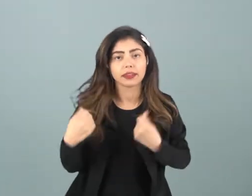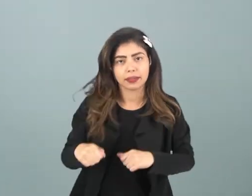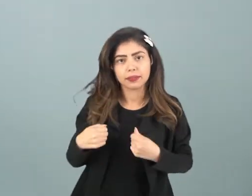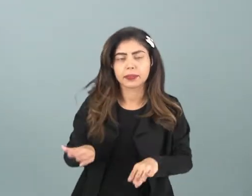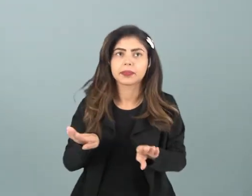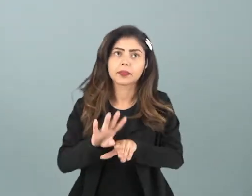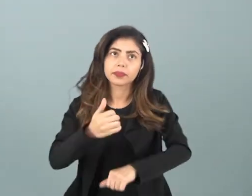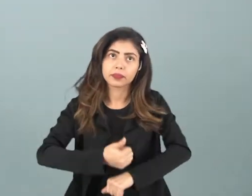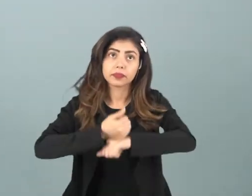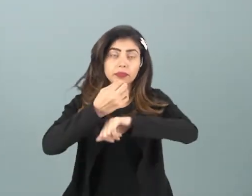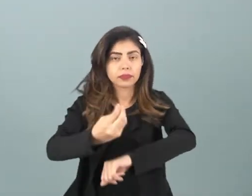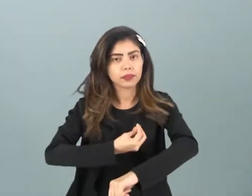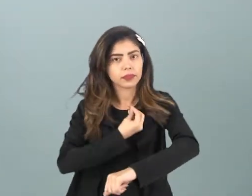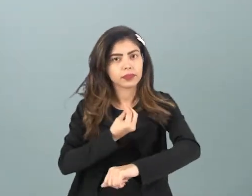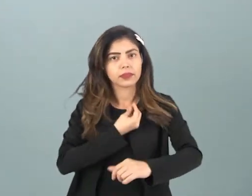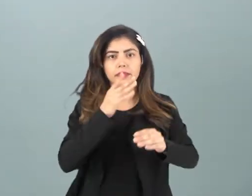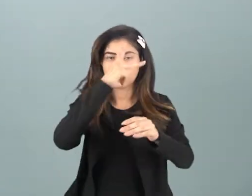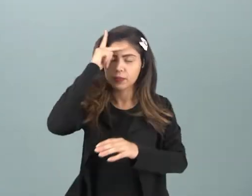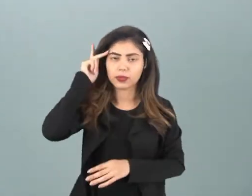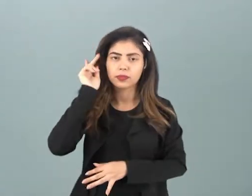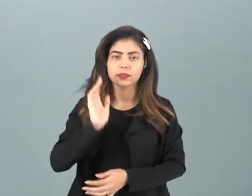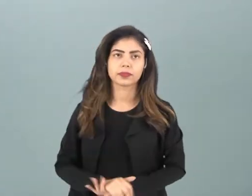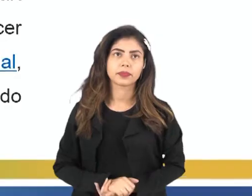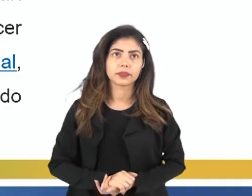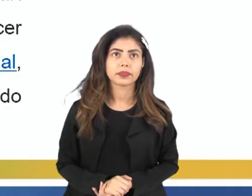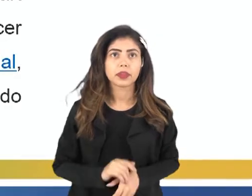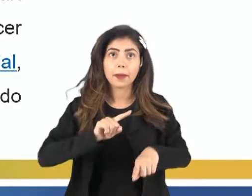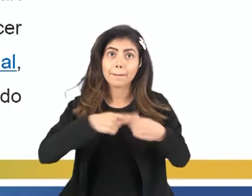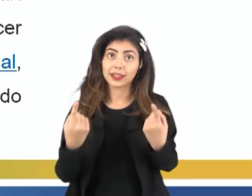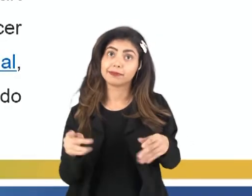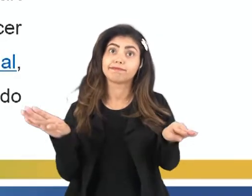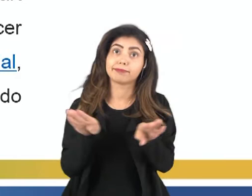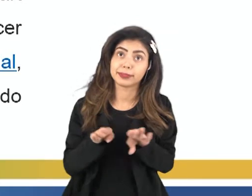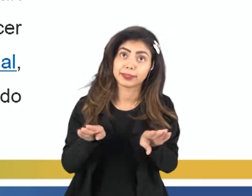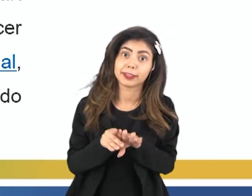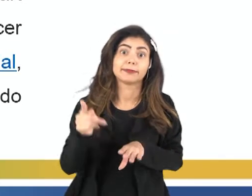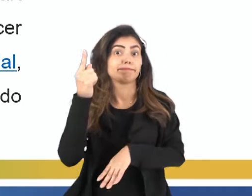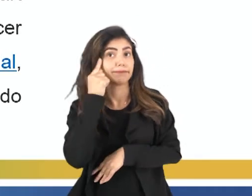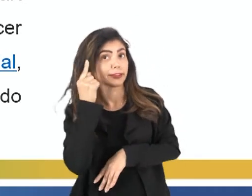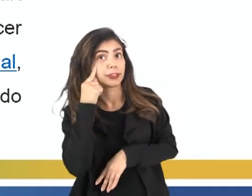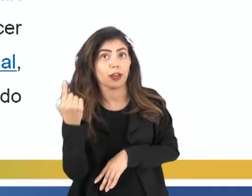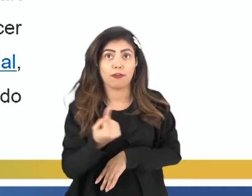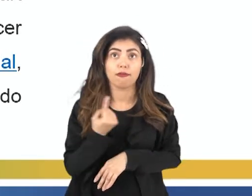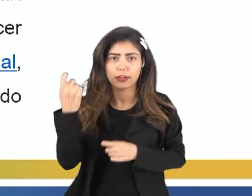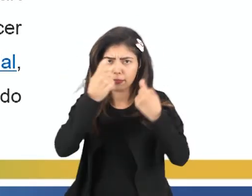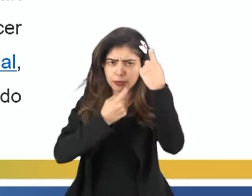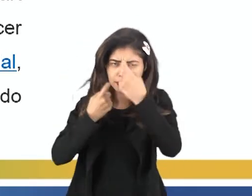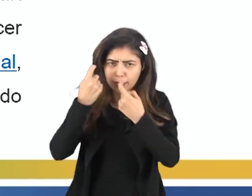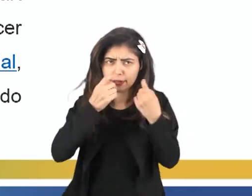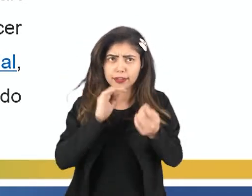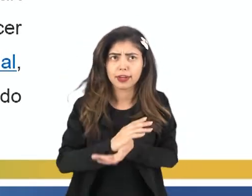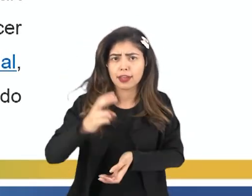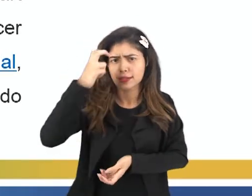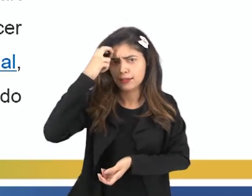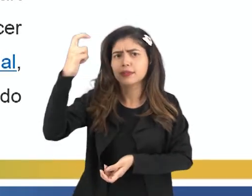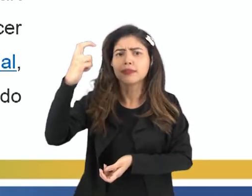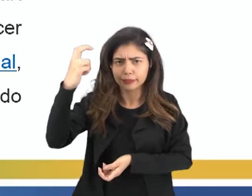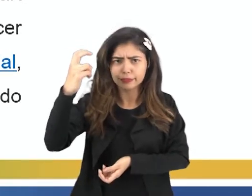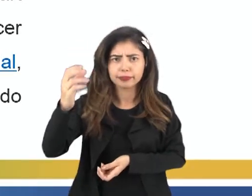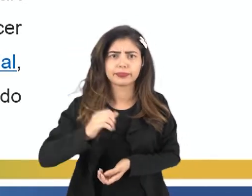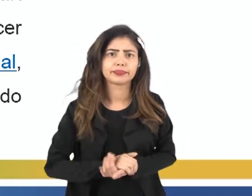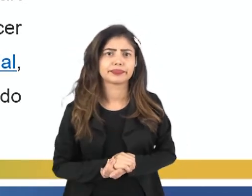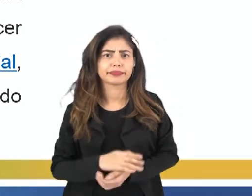necessárias para a qualidade de vida dos moradores. Mas engana-se quem pensa que a única preocupação de um Smart City é